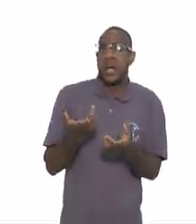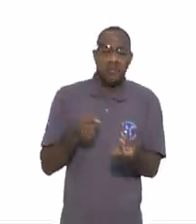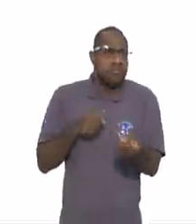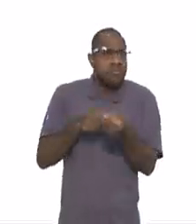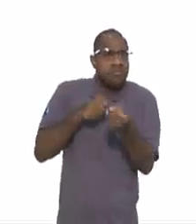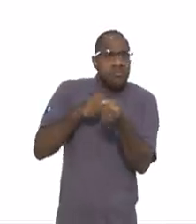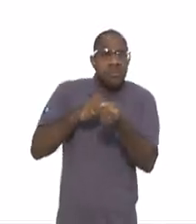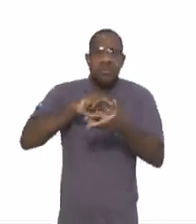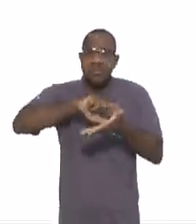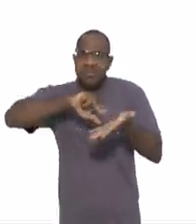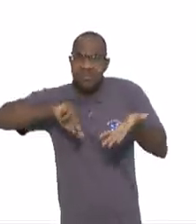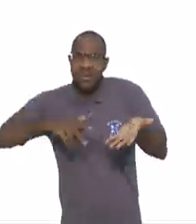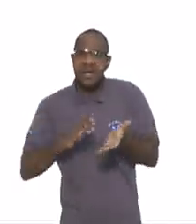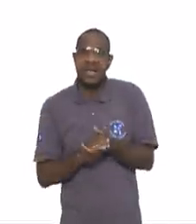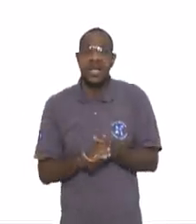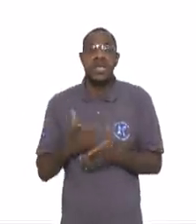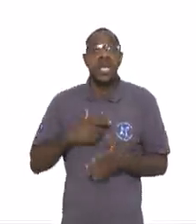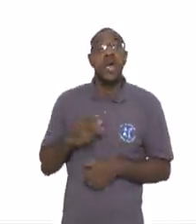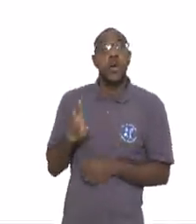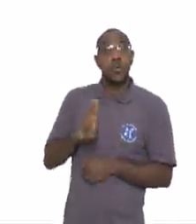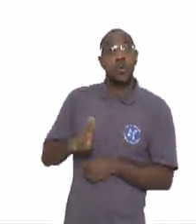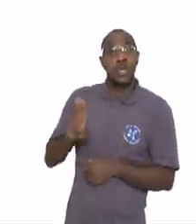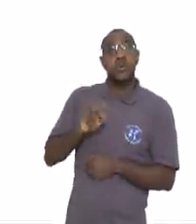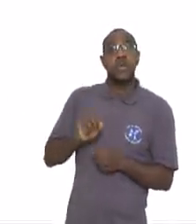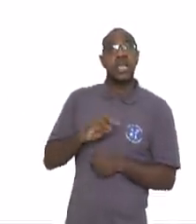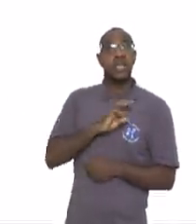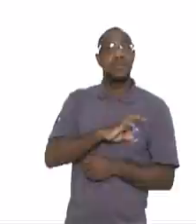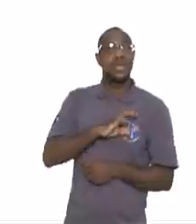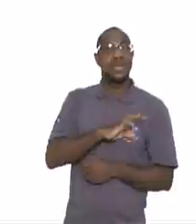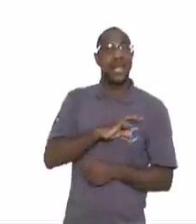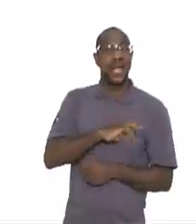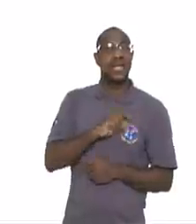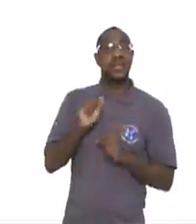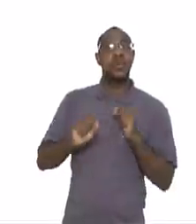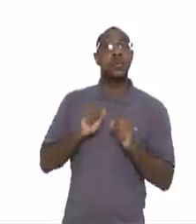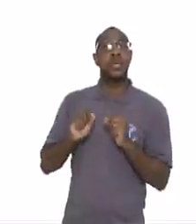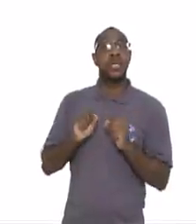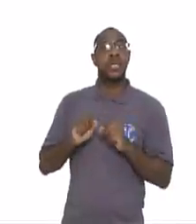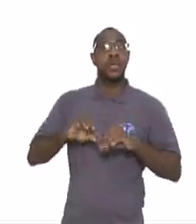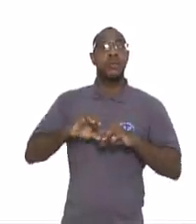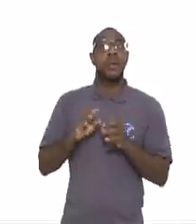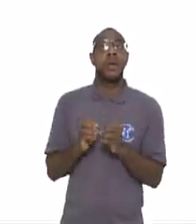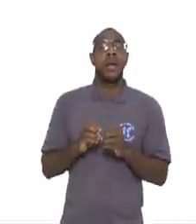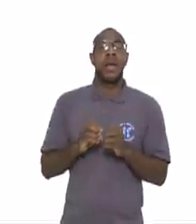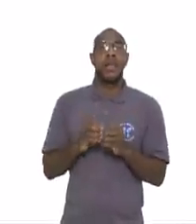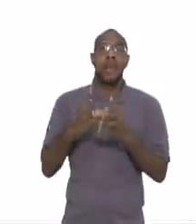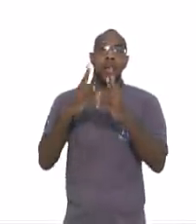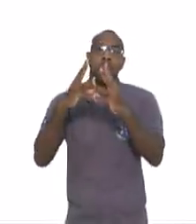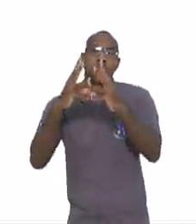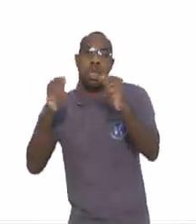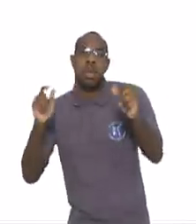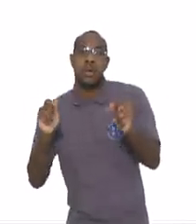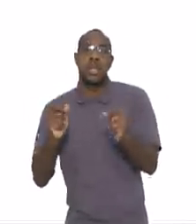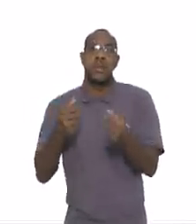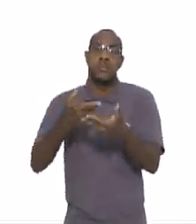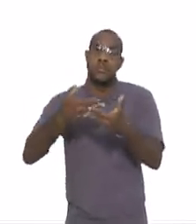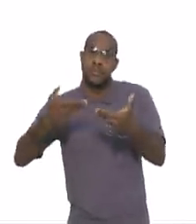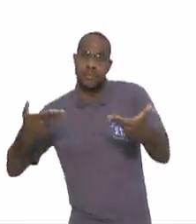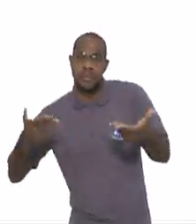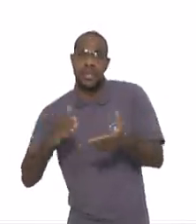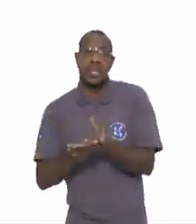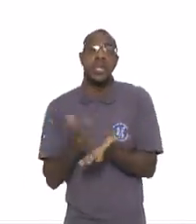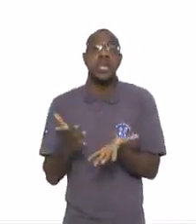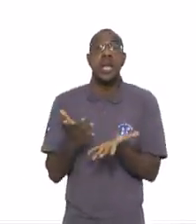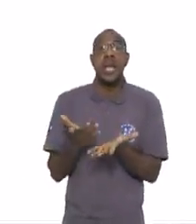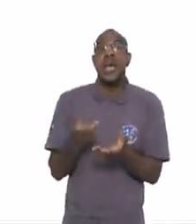pesticidas utilizando micro-organismos tem se mostrado uma técnica muito promissora na eliminação desses produtos, por apresentar vantagens